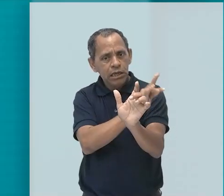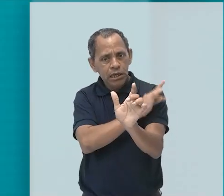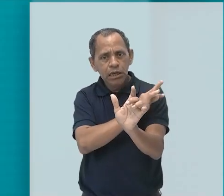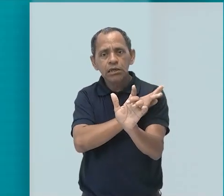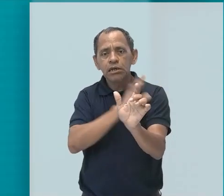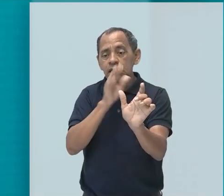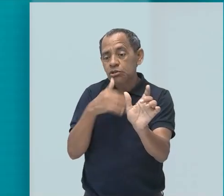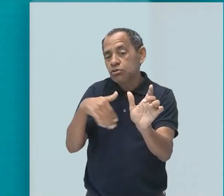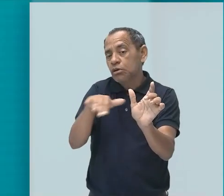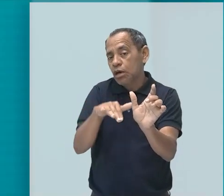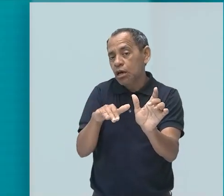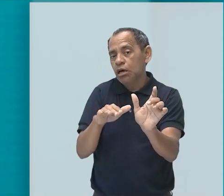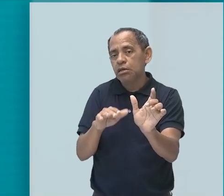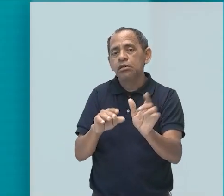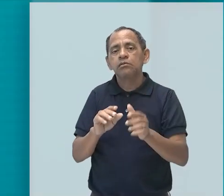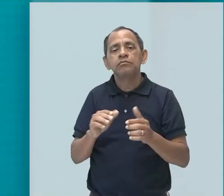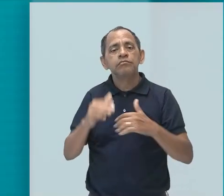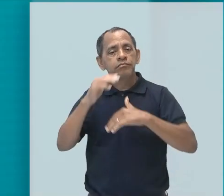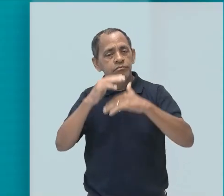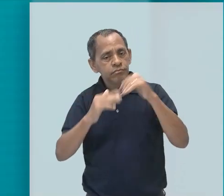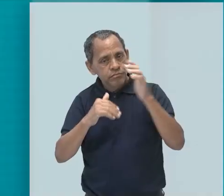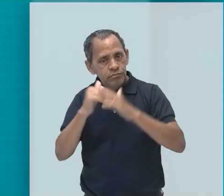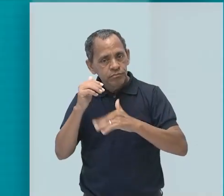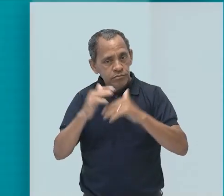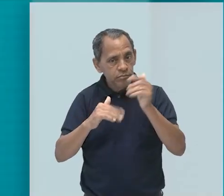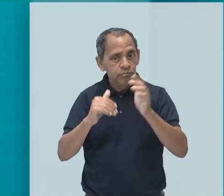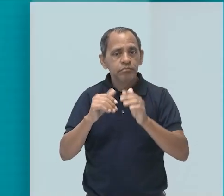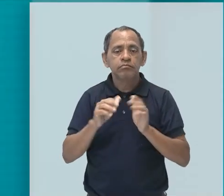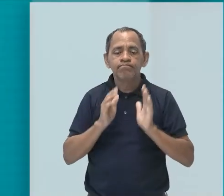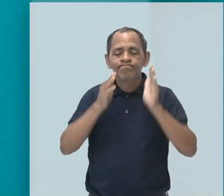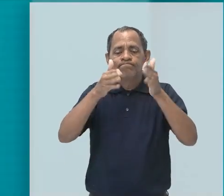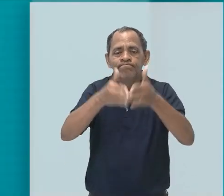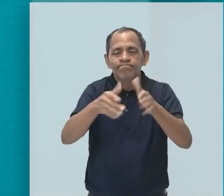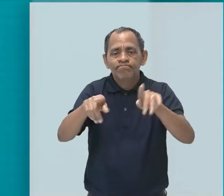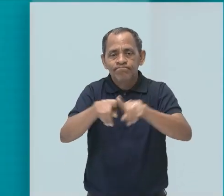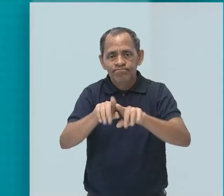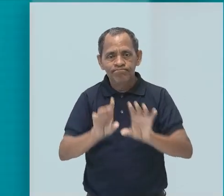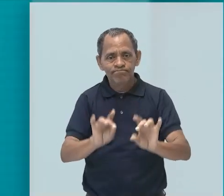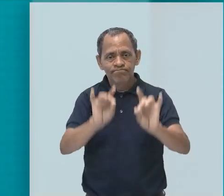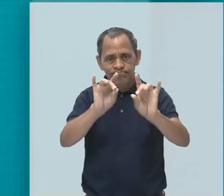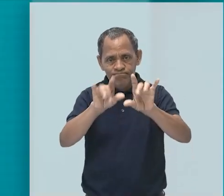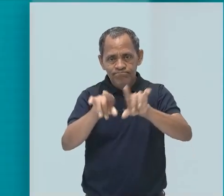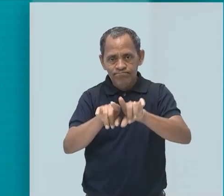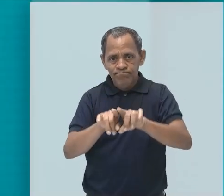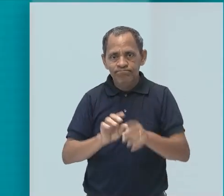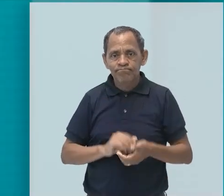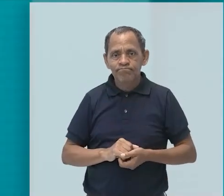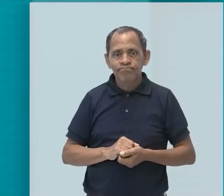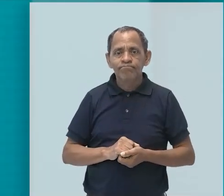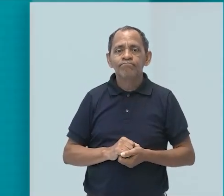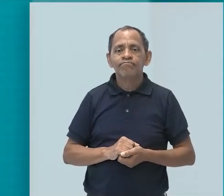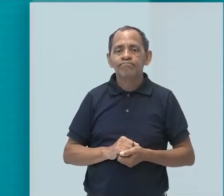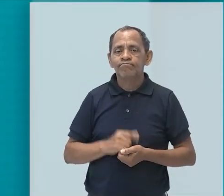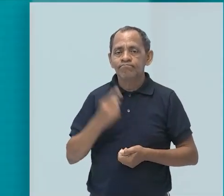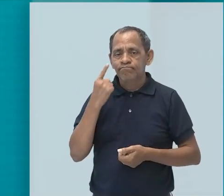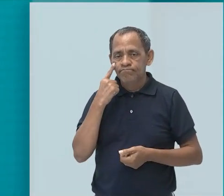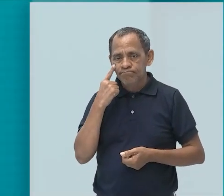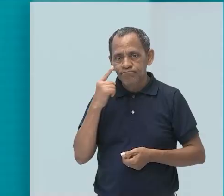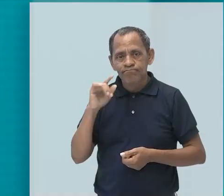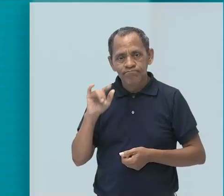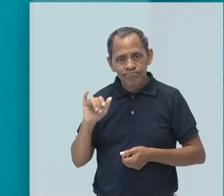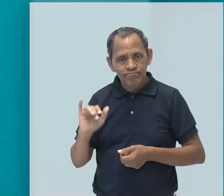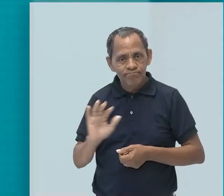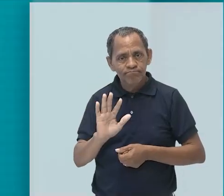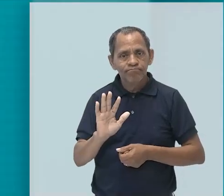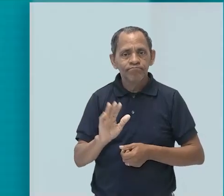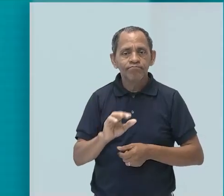seu falar, especialmente quando estão falando do tema no qual são especialistas, certo? Para ilustrar, vamos recuperar então